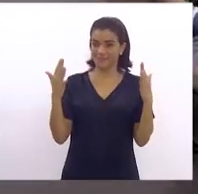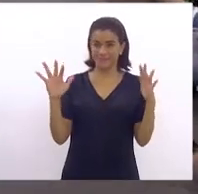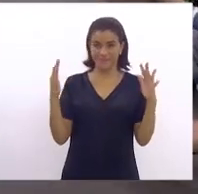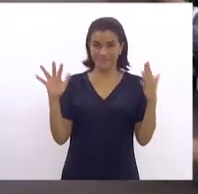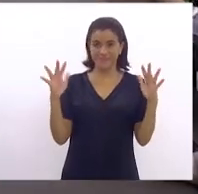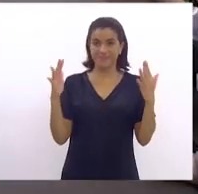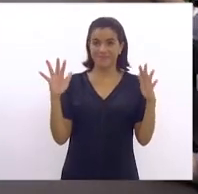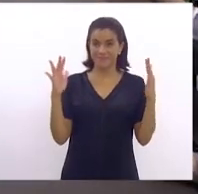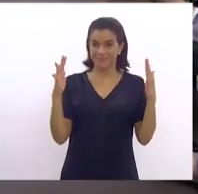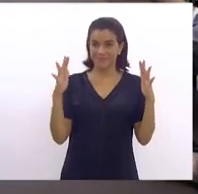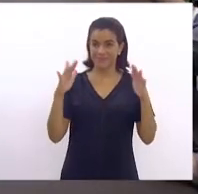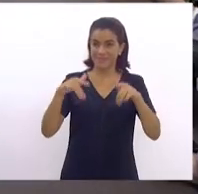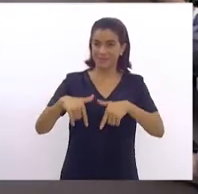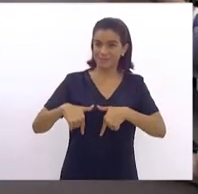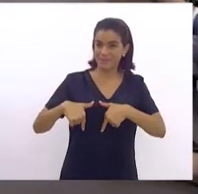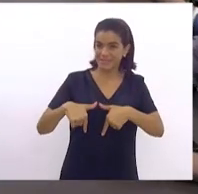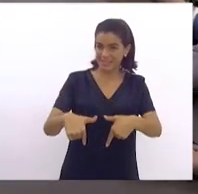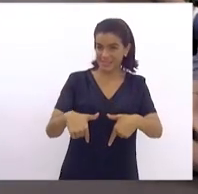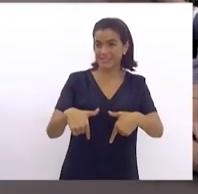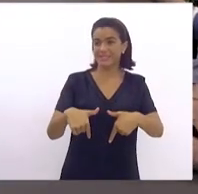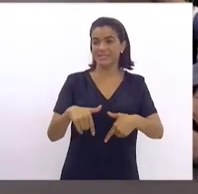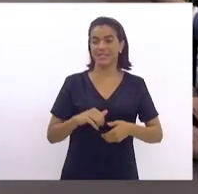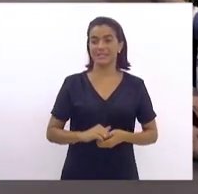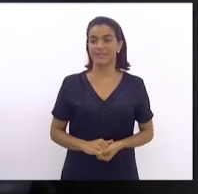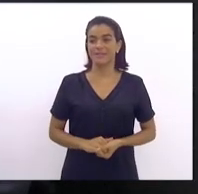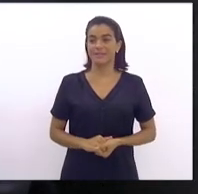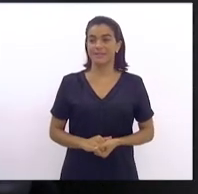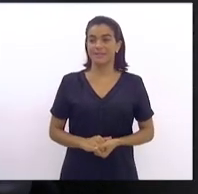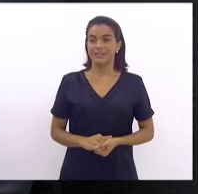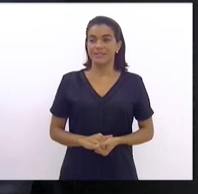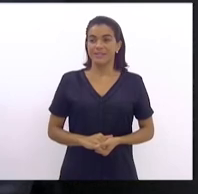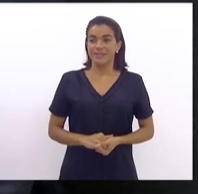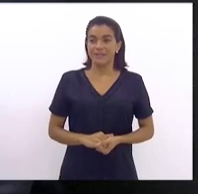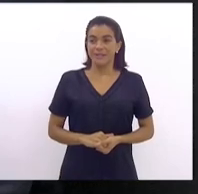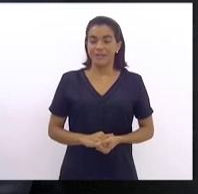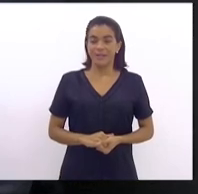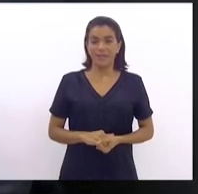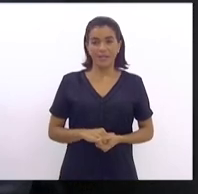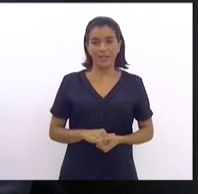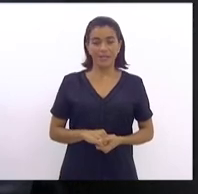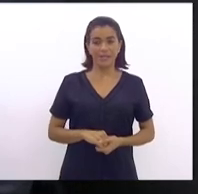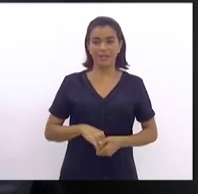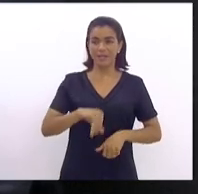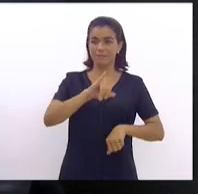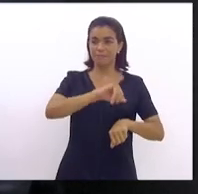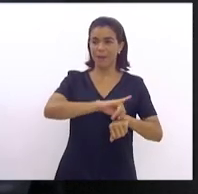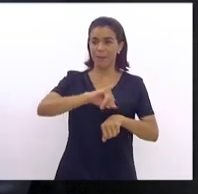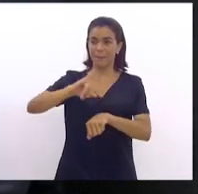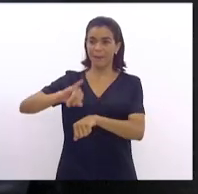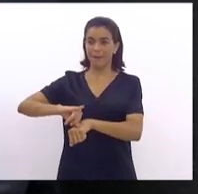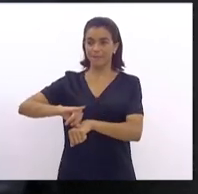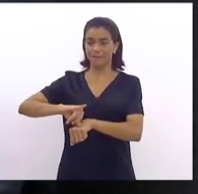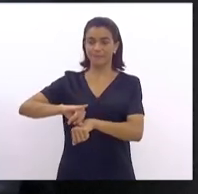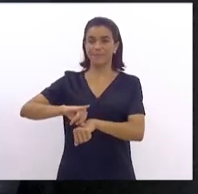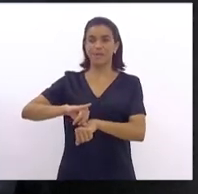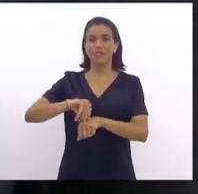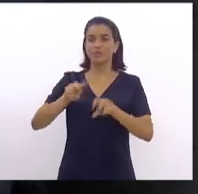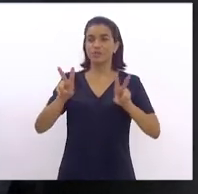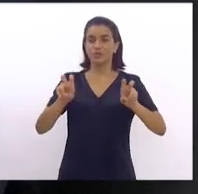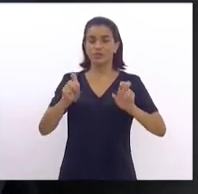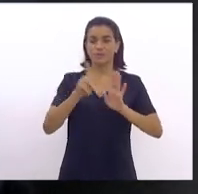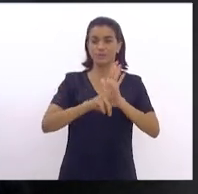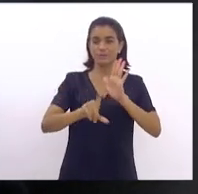aí pela iniciativa, deputado Carlos Mink. Há sobre a mesa duas questões de ordem referente a